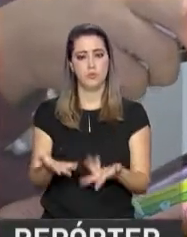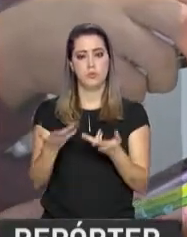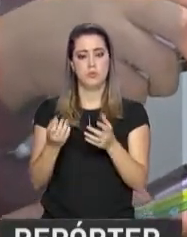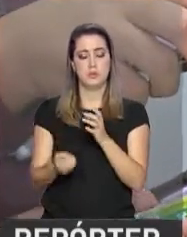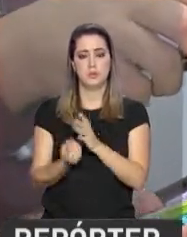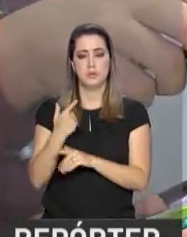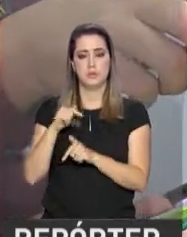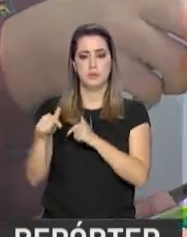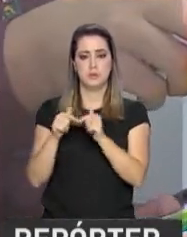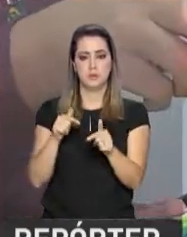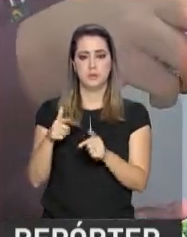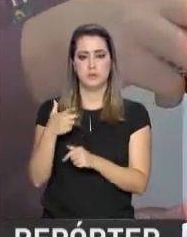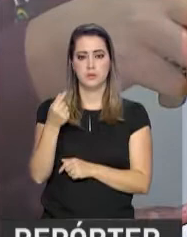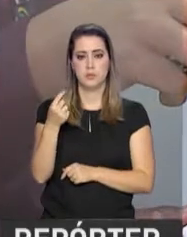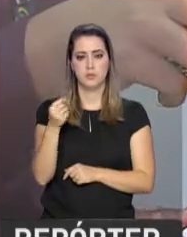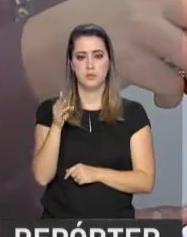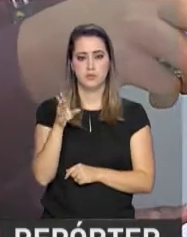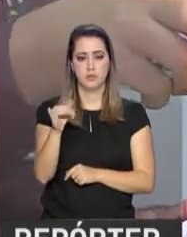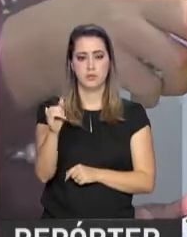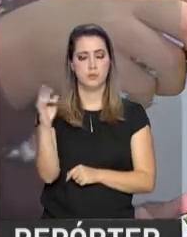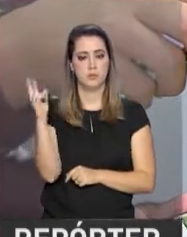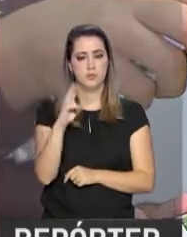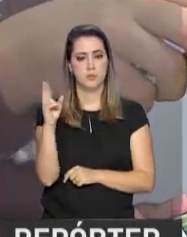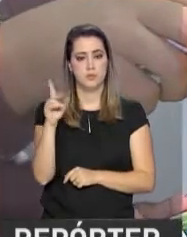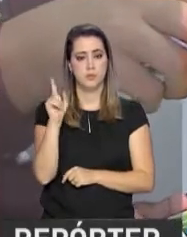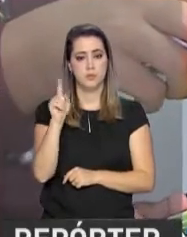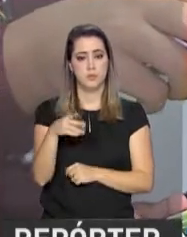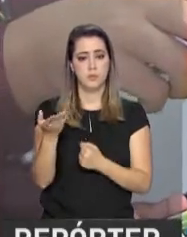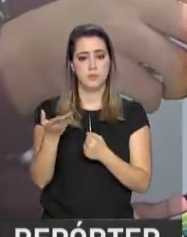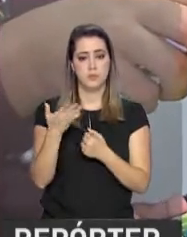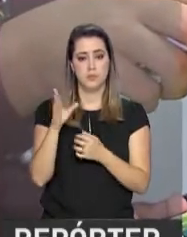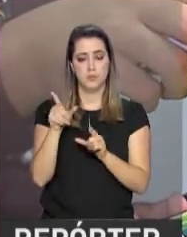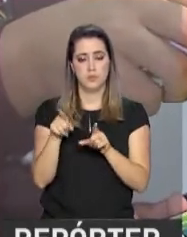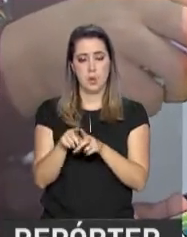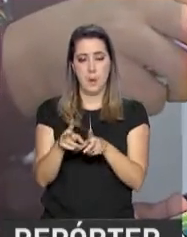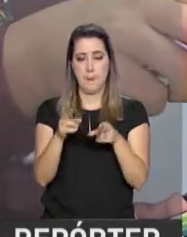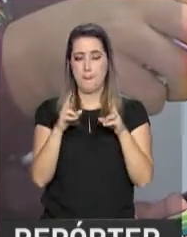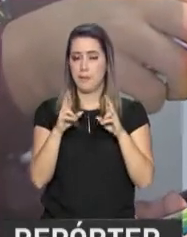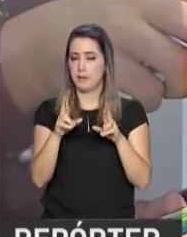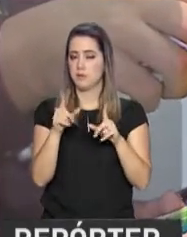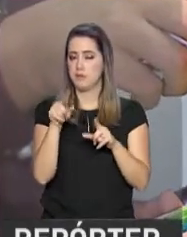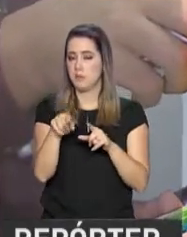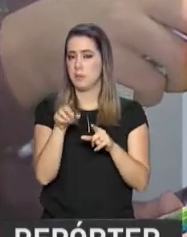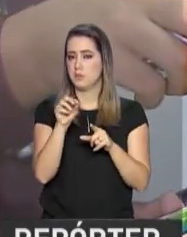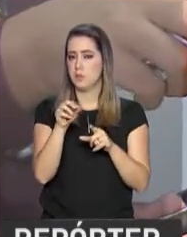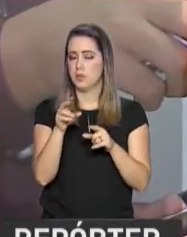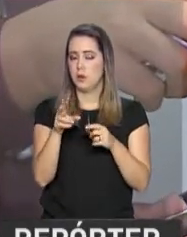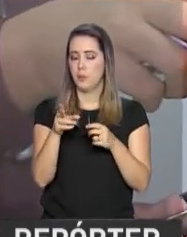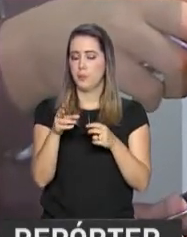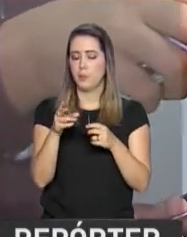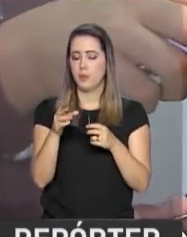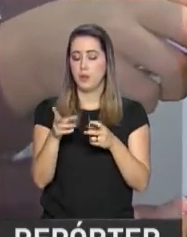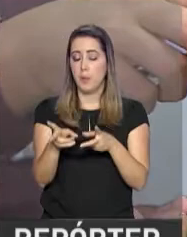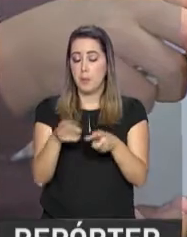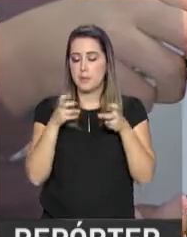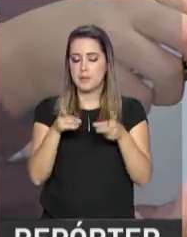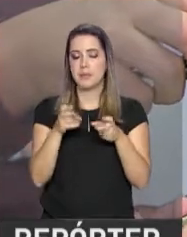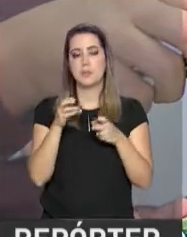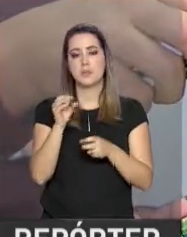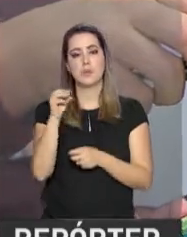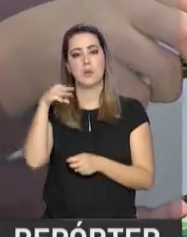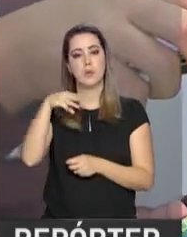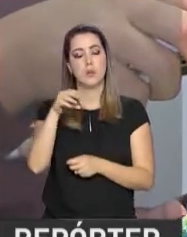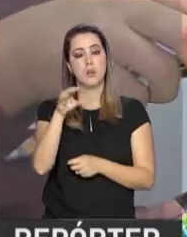estimado da ordem de 200 milhões de reais essa é uma estimativa da organização internacional do trabalho que estabelece que cerca de